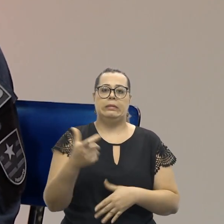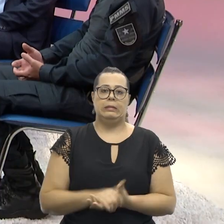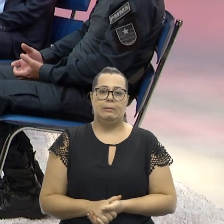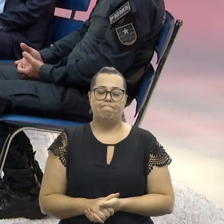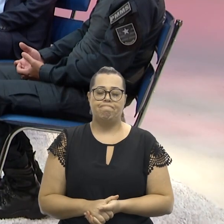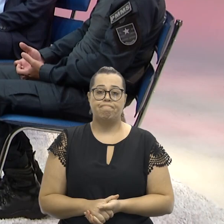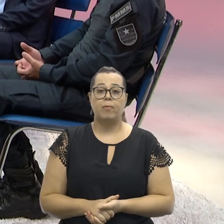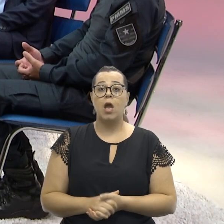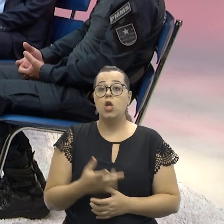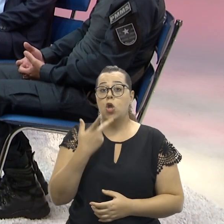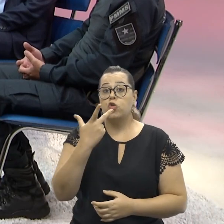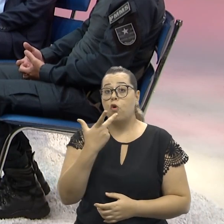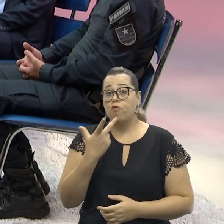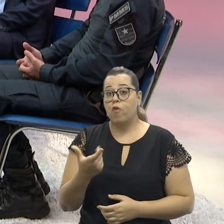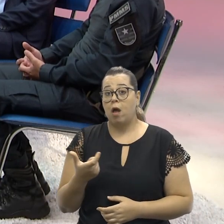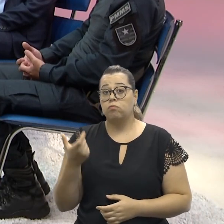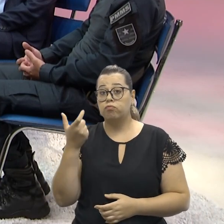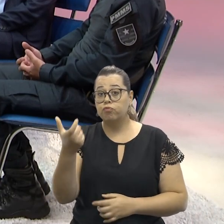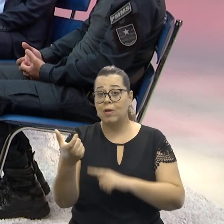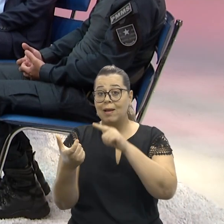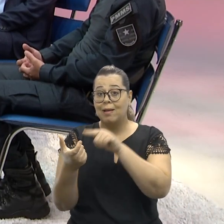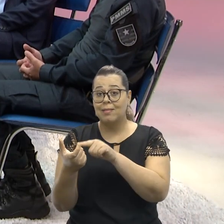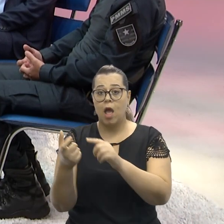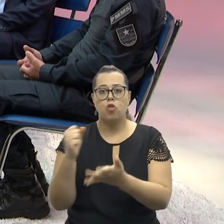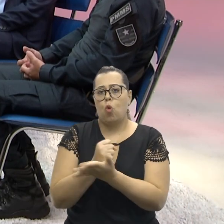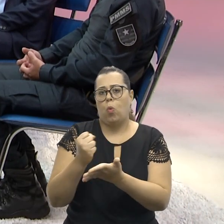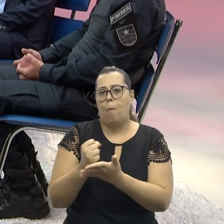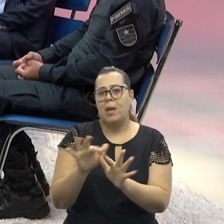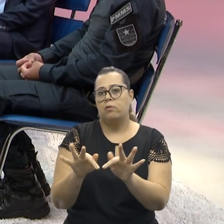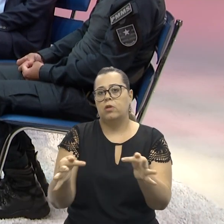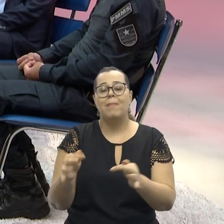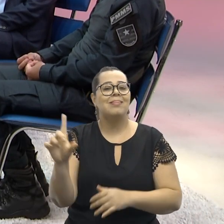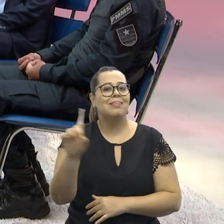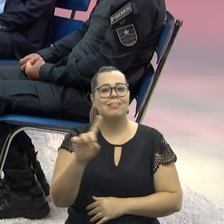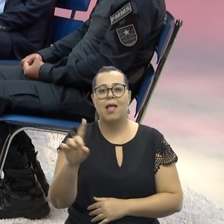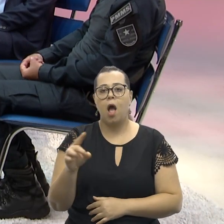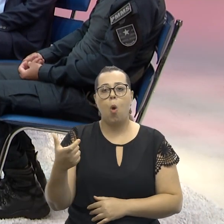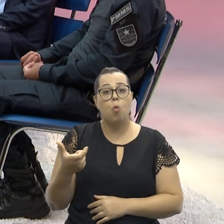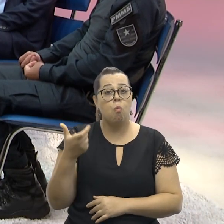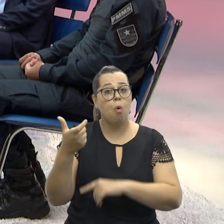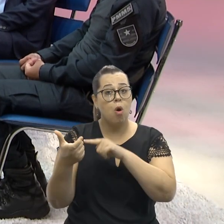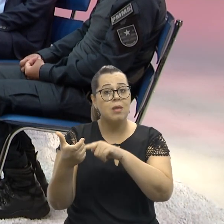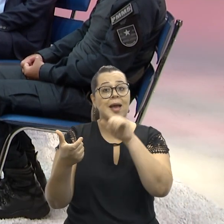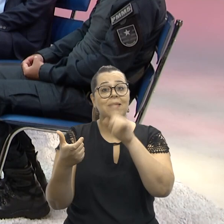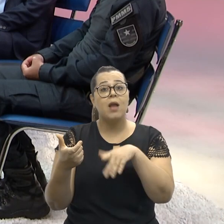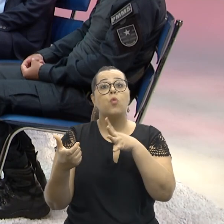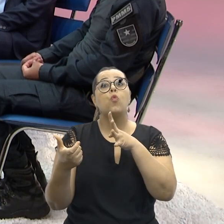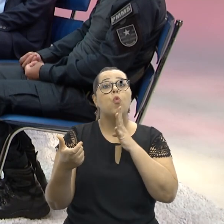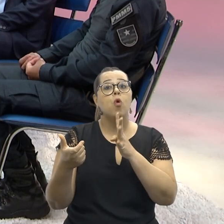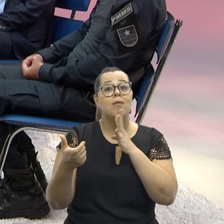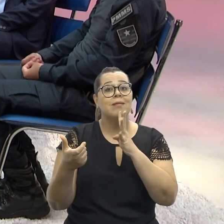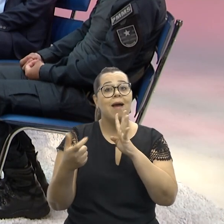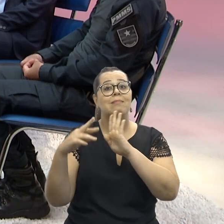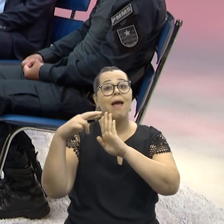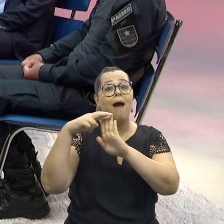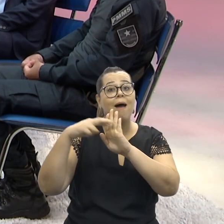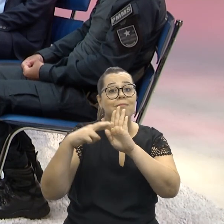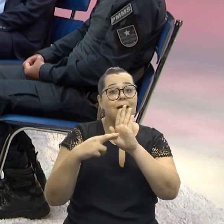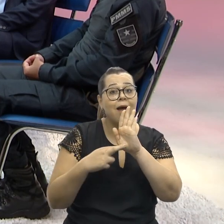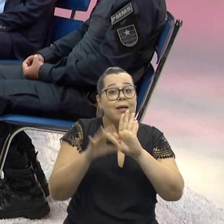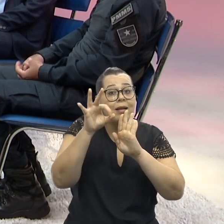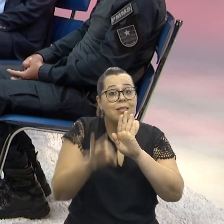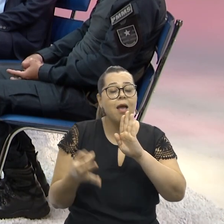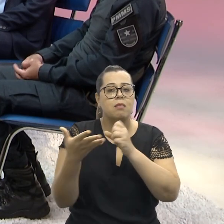de habilitação, não estamos falando de um documento. Nós estamos falando de um certificado de que essa pessoa tem o mínimo de conhecimento das regras básicas de